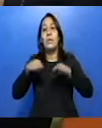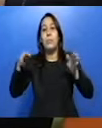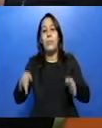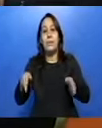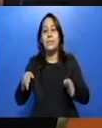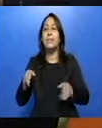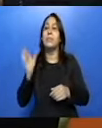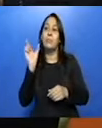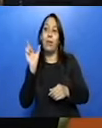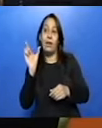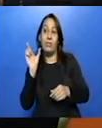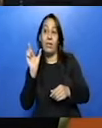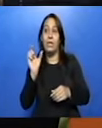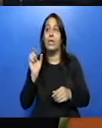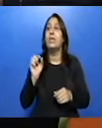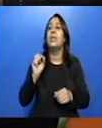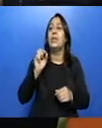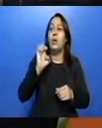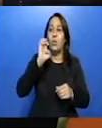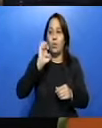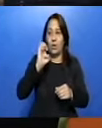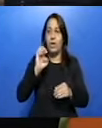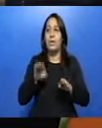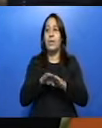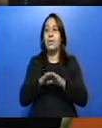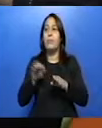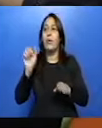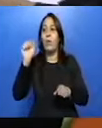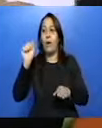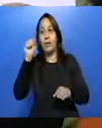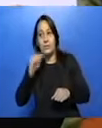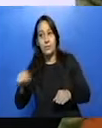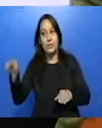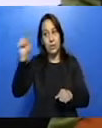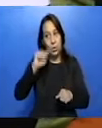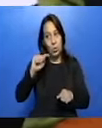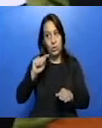A. Pisa. O I e o A.